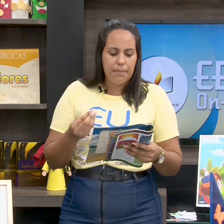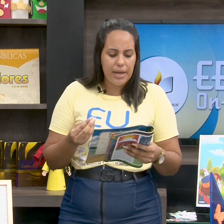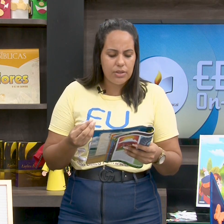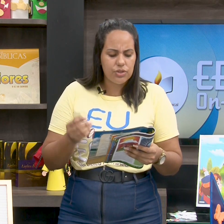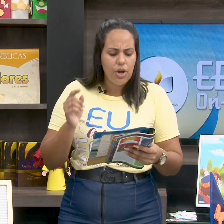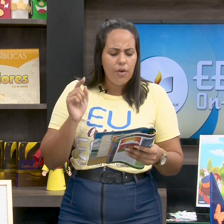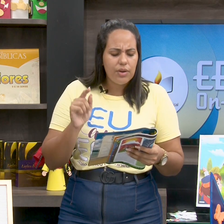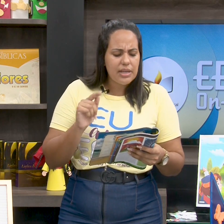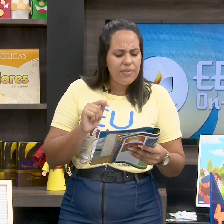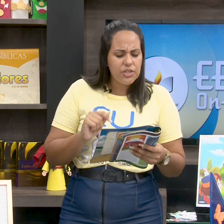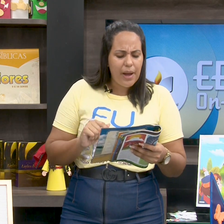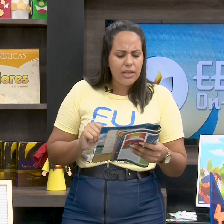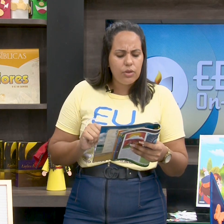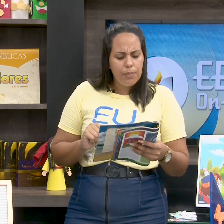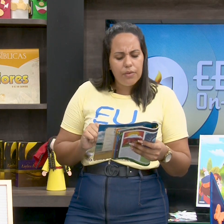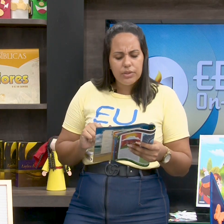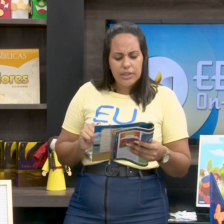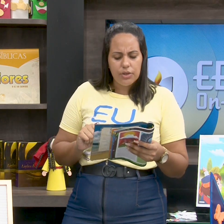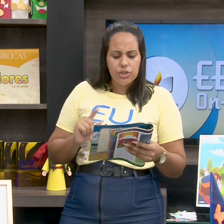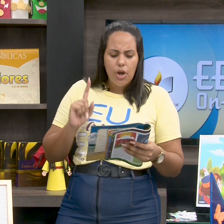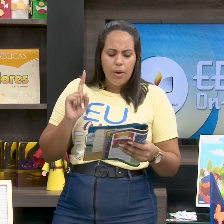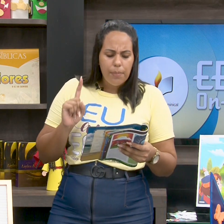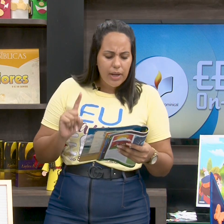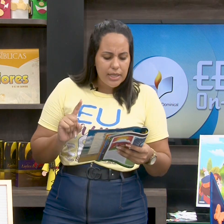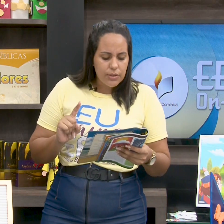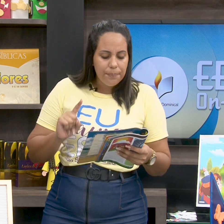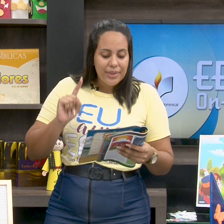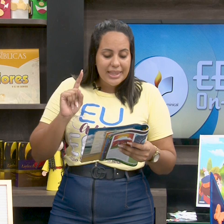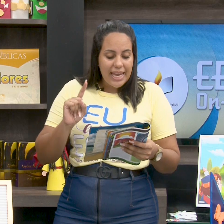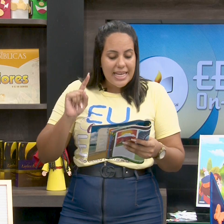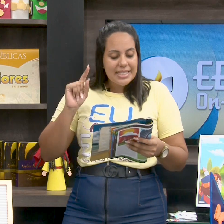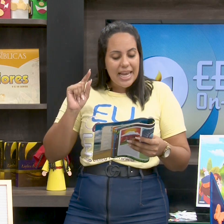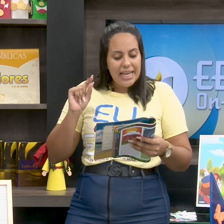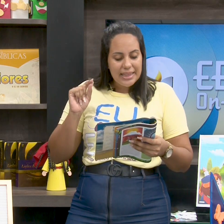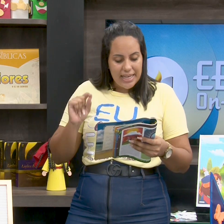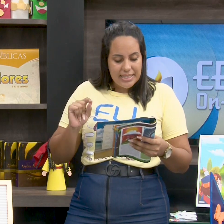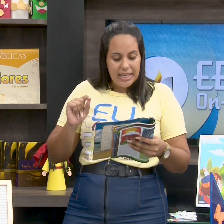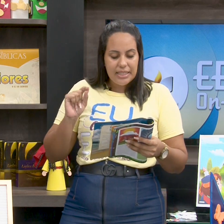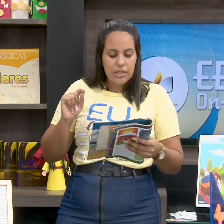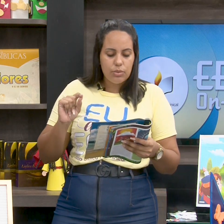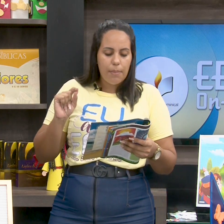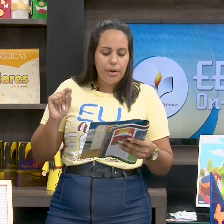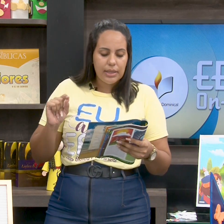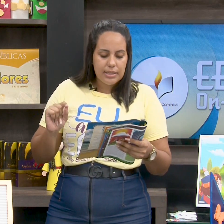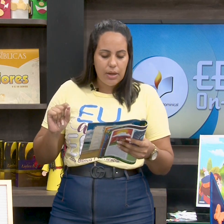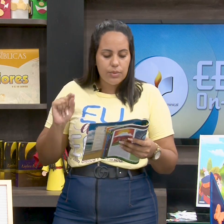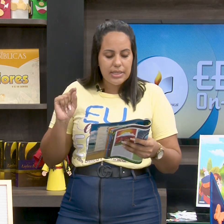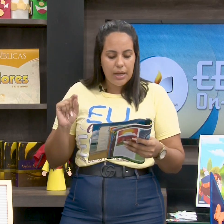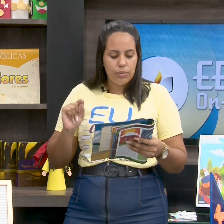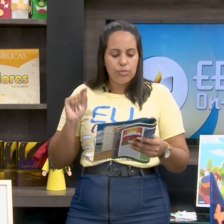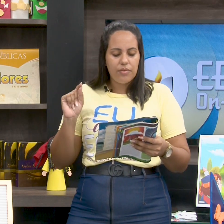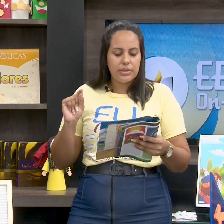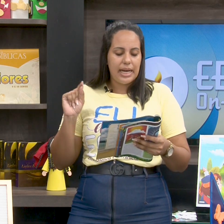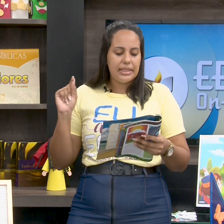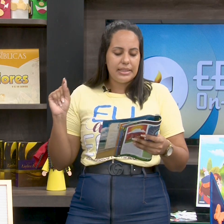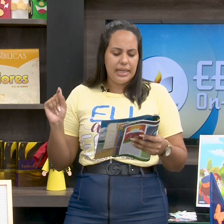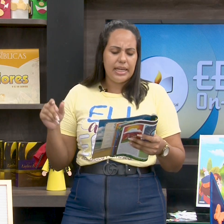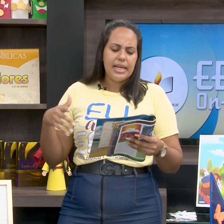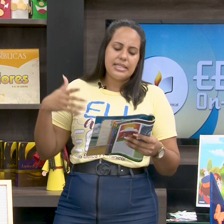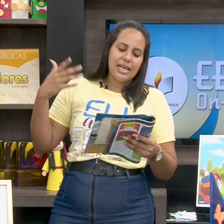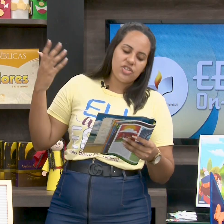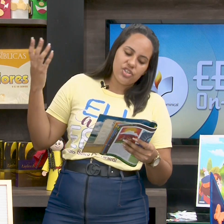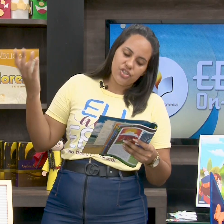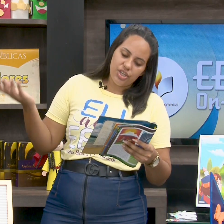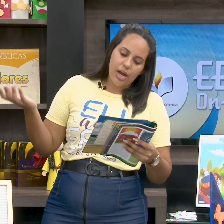seus ensinamentos, você faz parte do povo de Deus. Por isso, tenha certeza de sua proteção, segundo a vontade